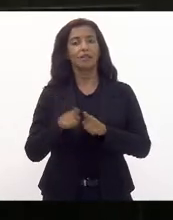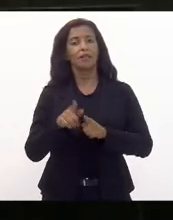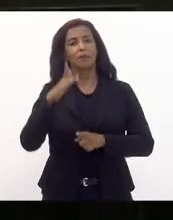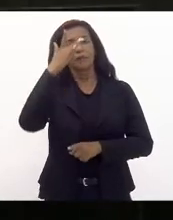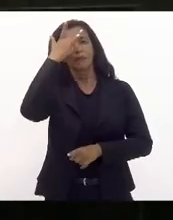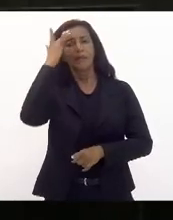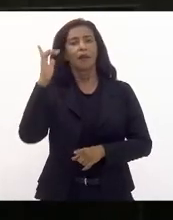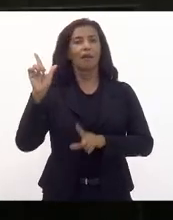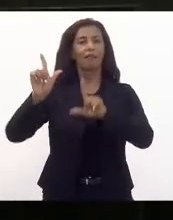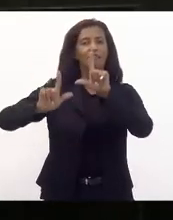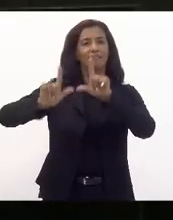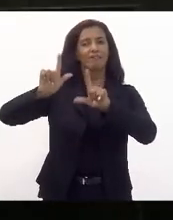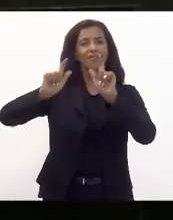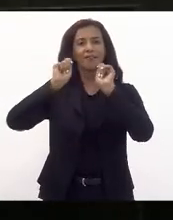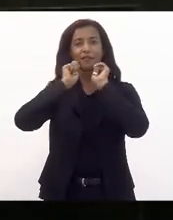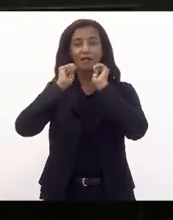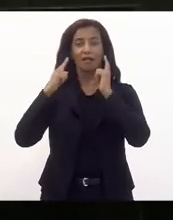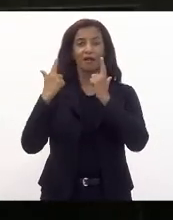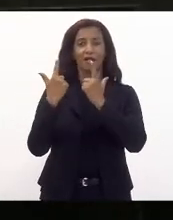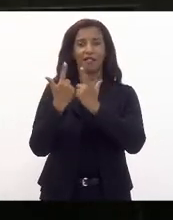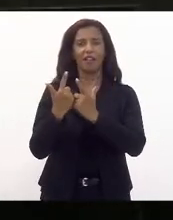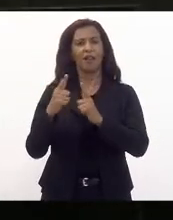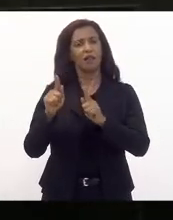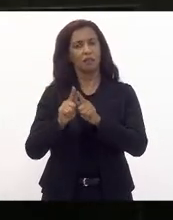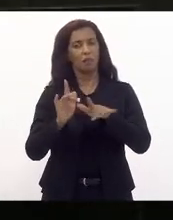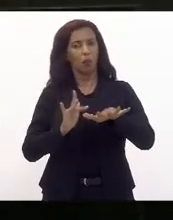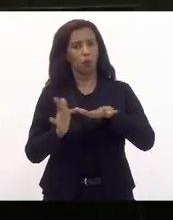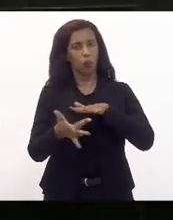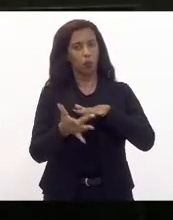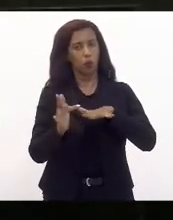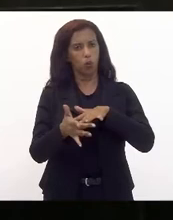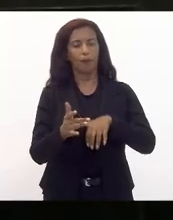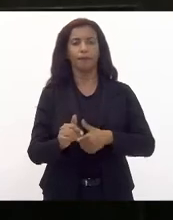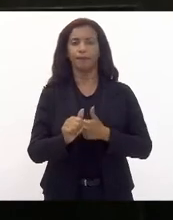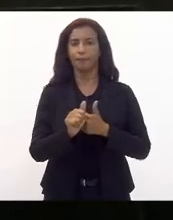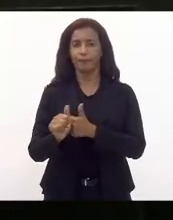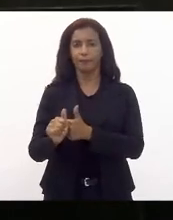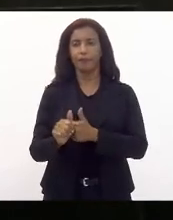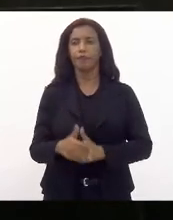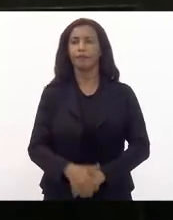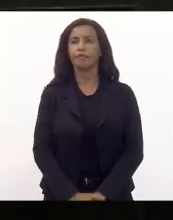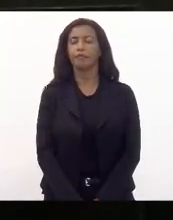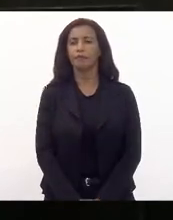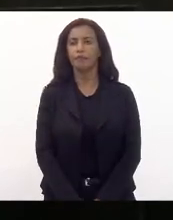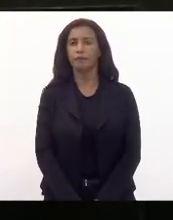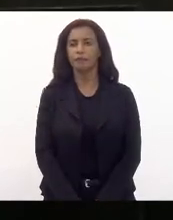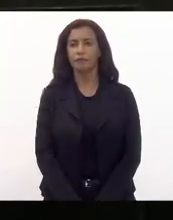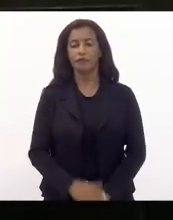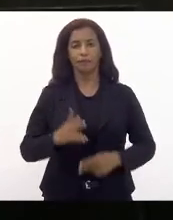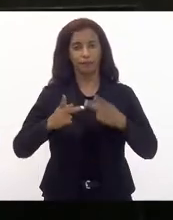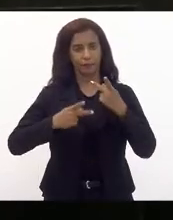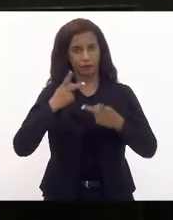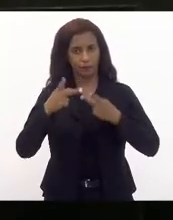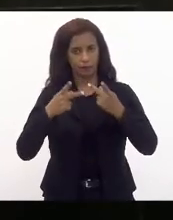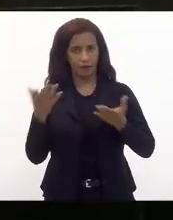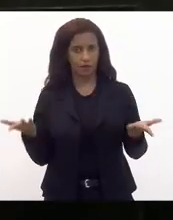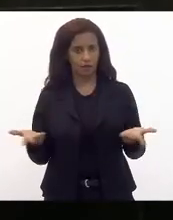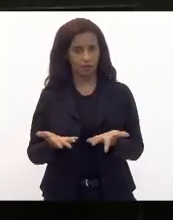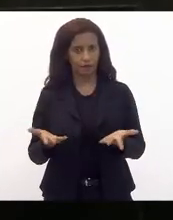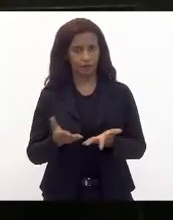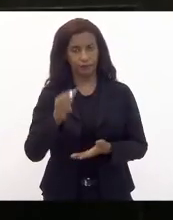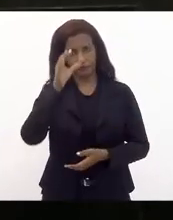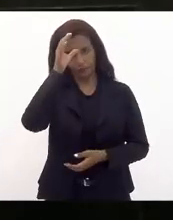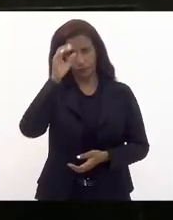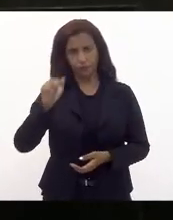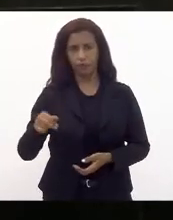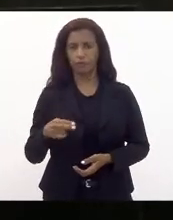acompanha através da TV alerj e através das nossas redes sociais a minha fala de hoje Deputado a